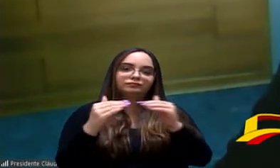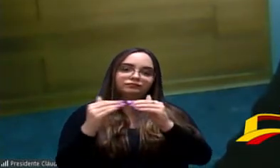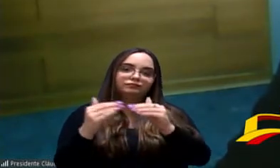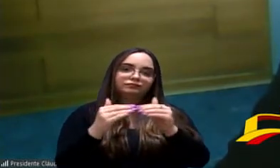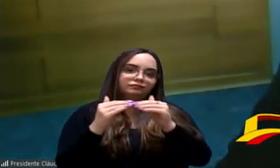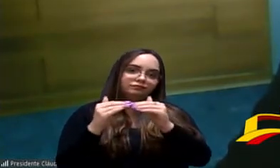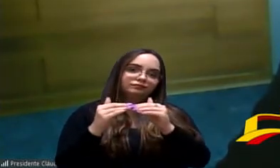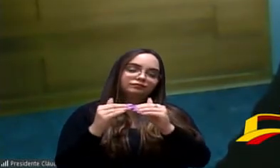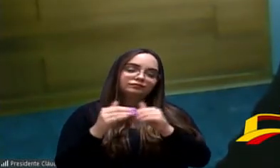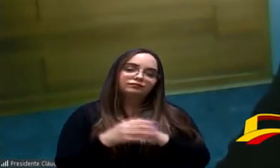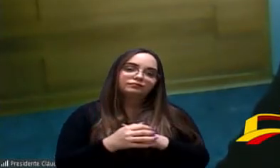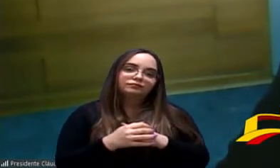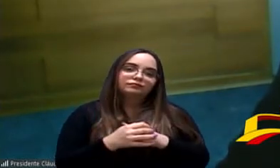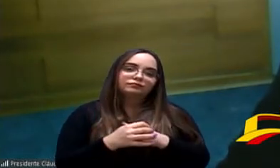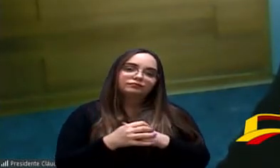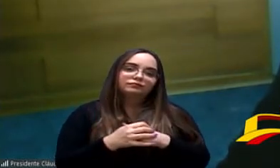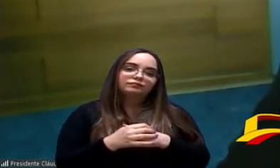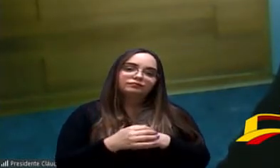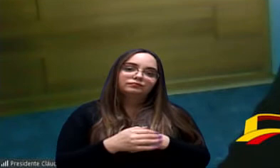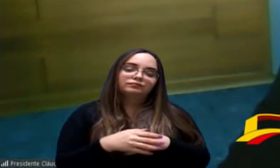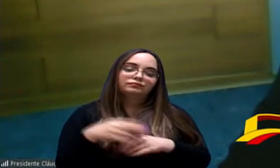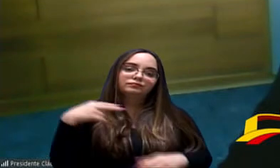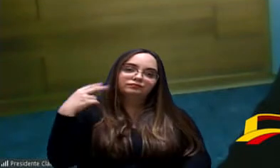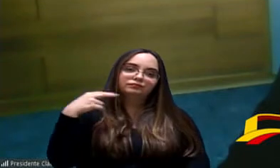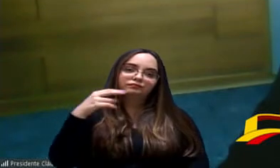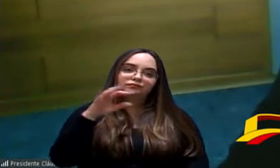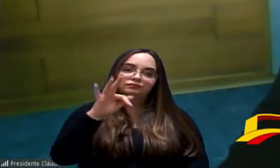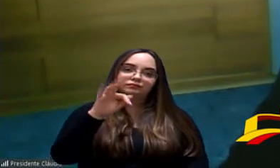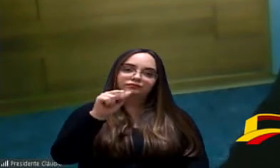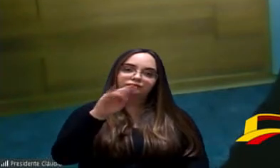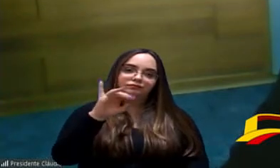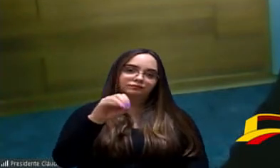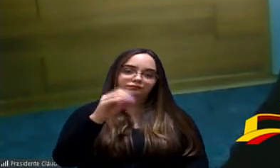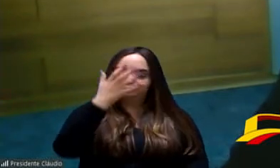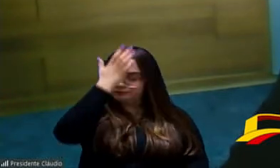aprovado. O vereador Fábio Simoa, os requerimentos.